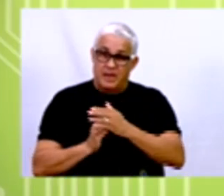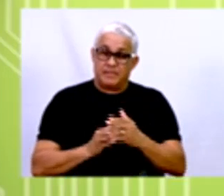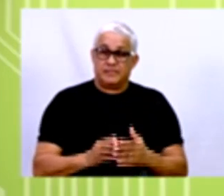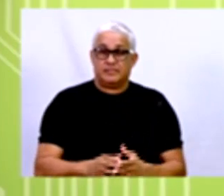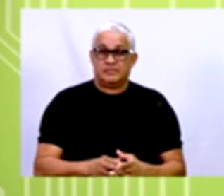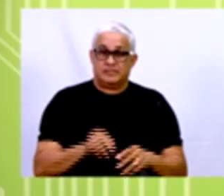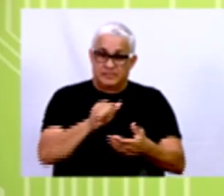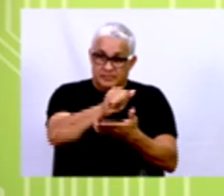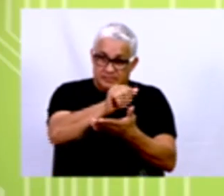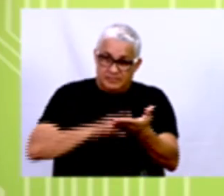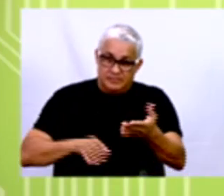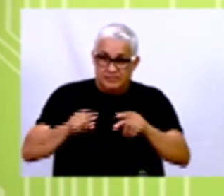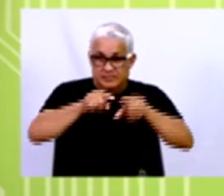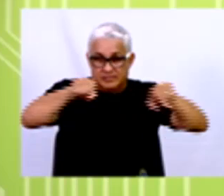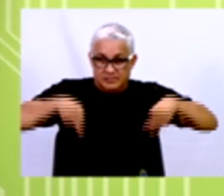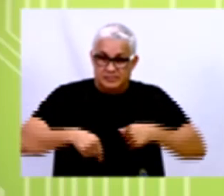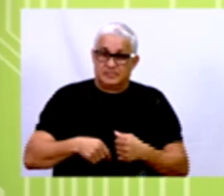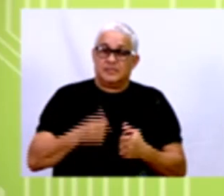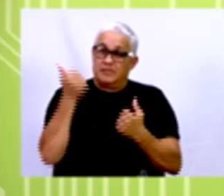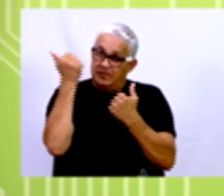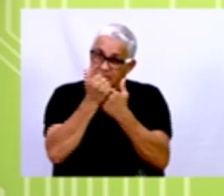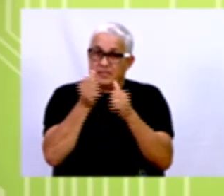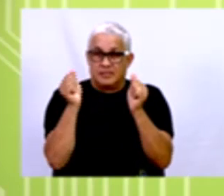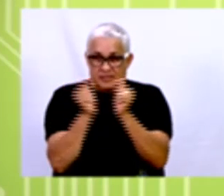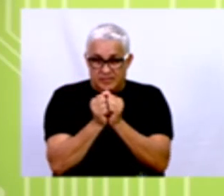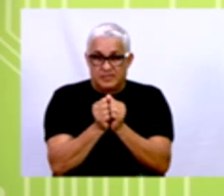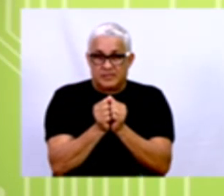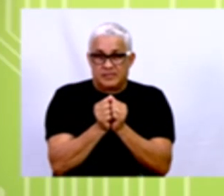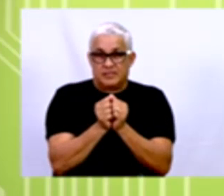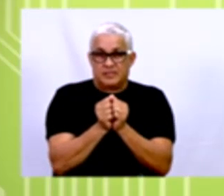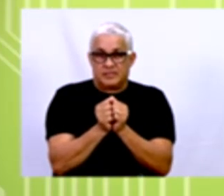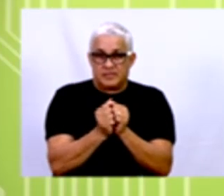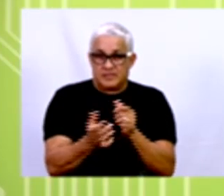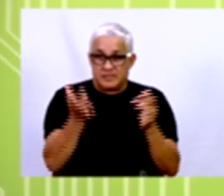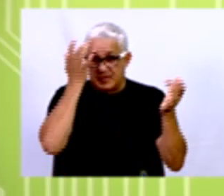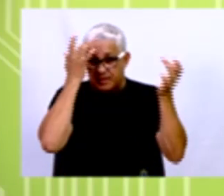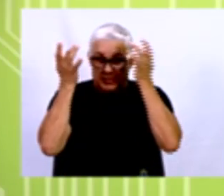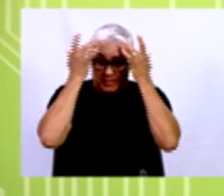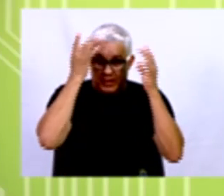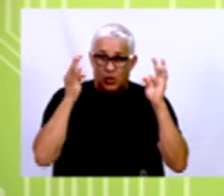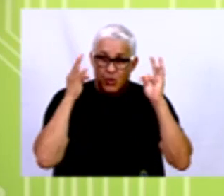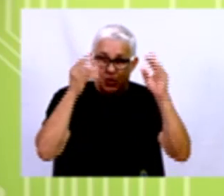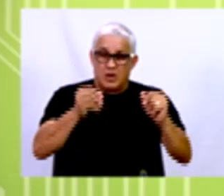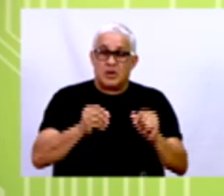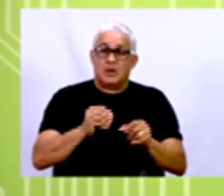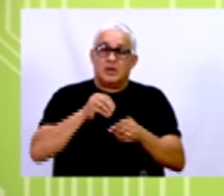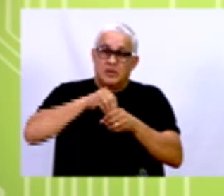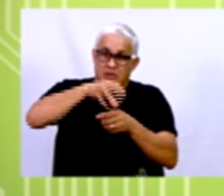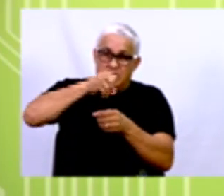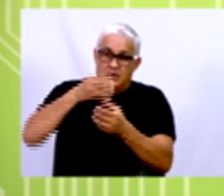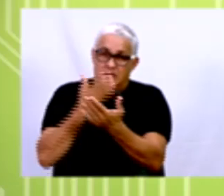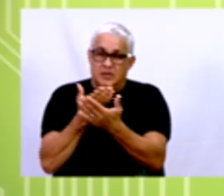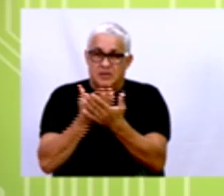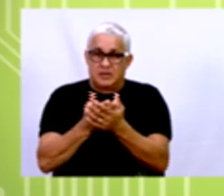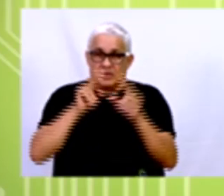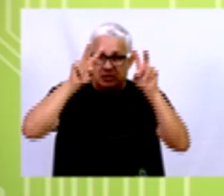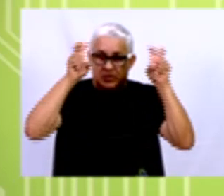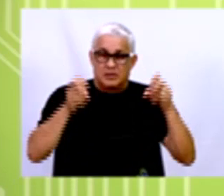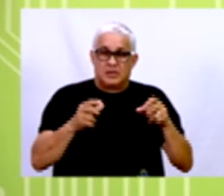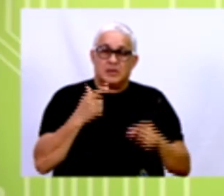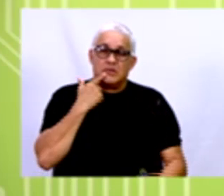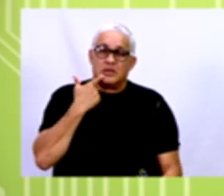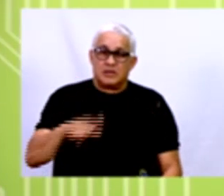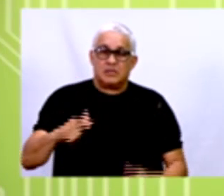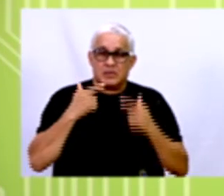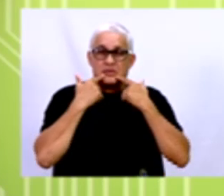de sala, que está aí com o seu tutor. Então, para a gente fixar todo esse conteúdo que foi estudado sobre língua,